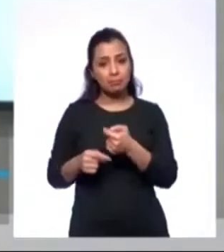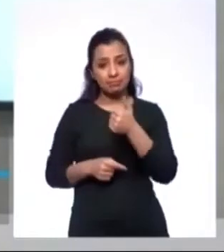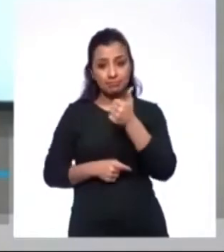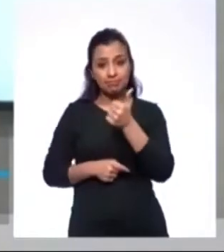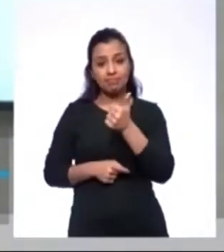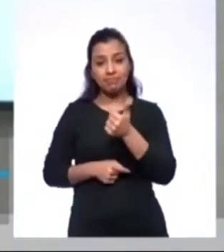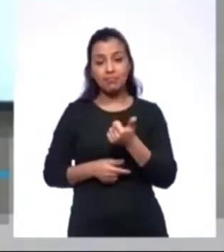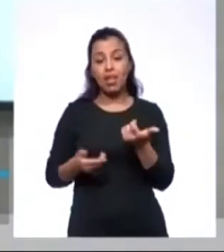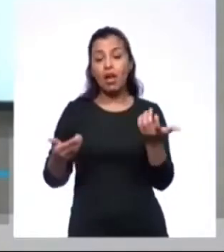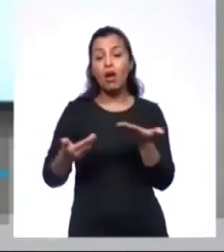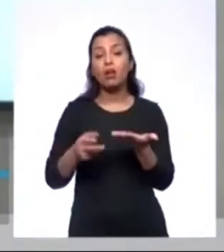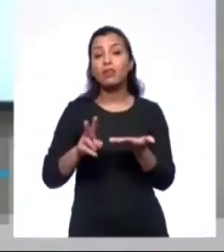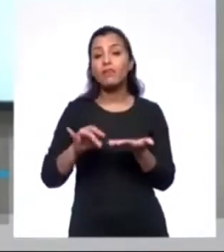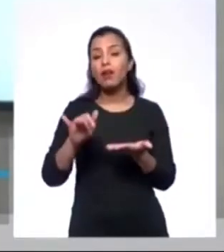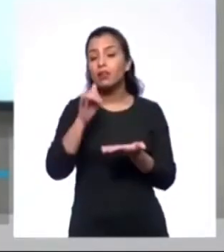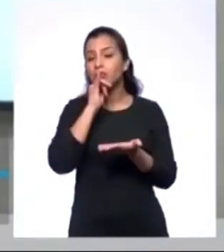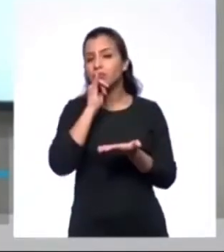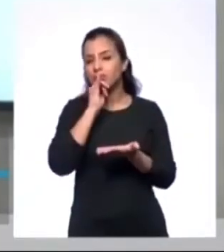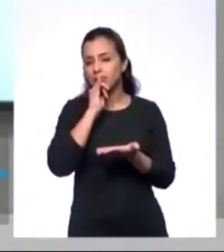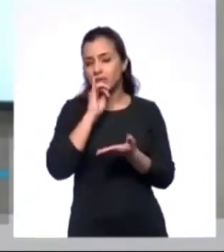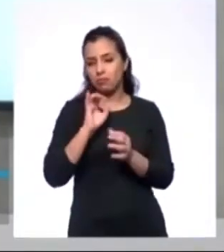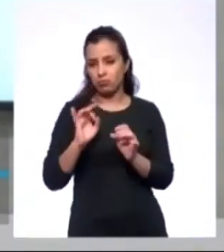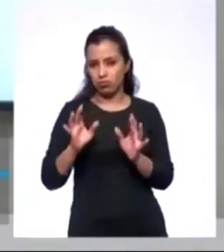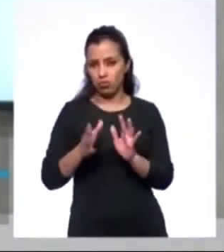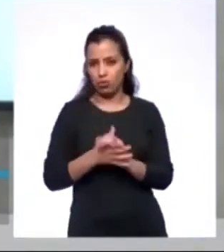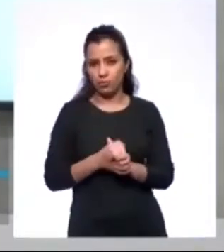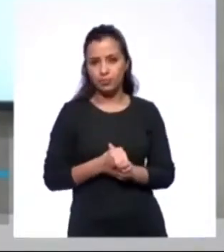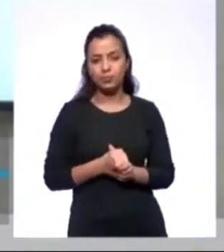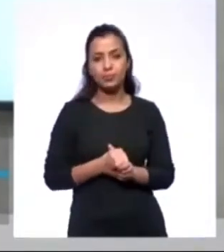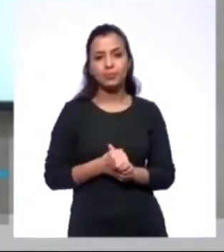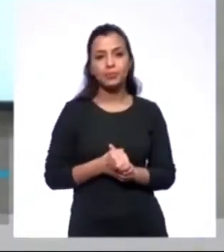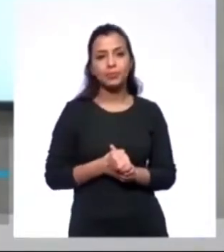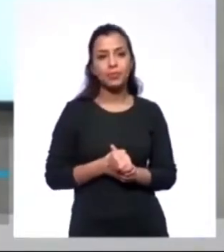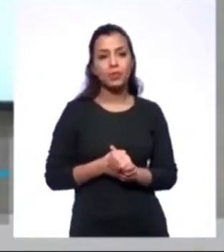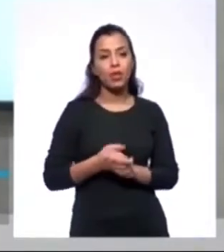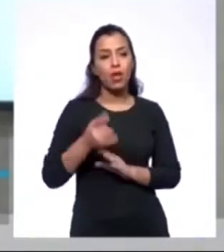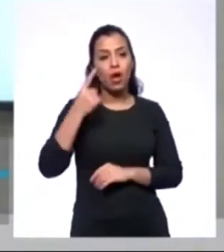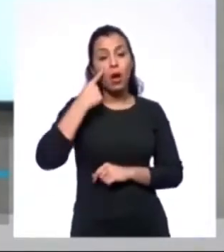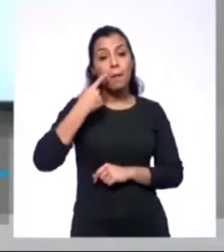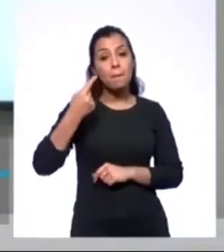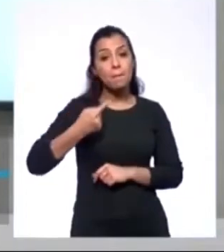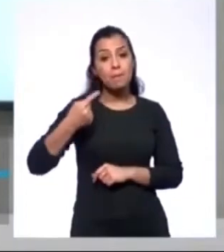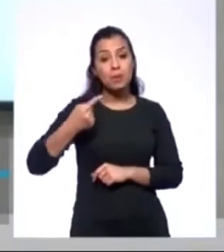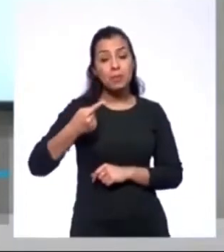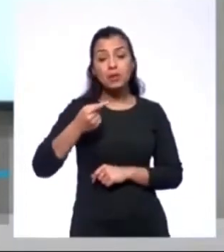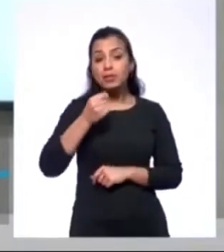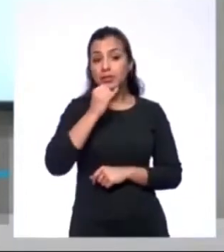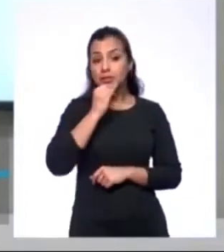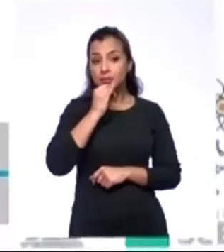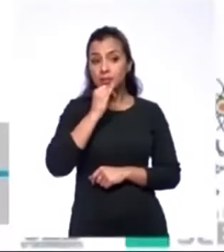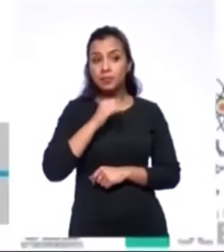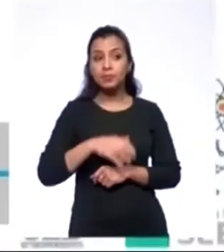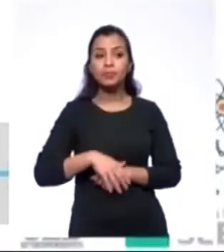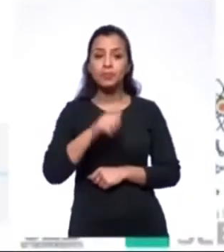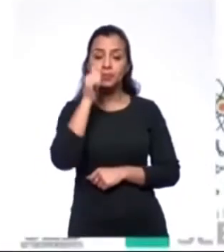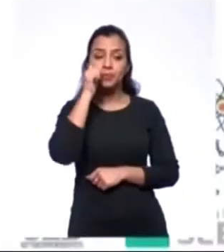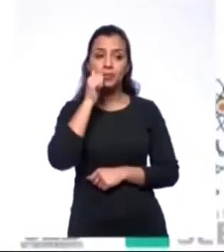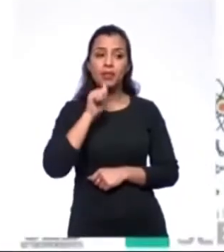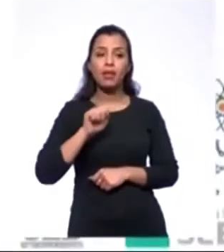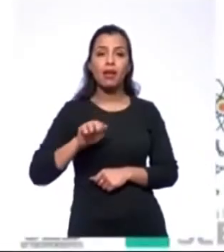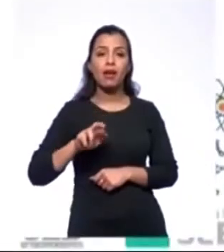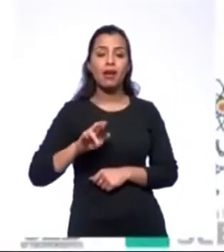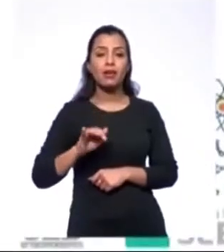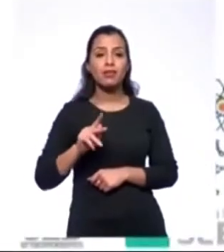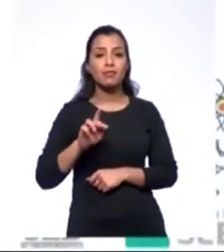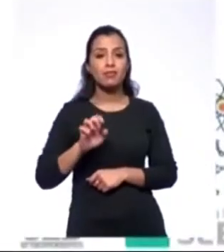vamos um primeiro exemplo galera dá uma olhadinha ó primeiro exemplo Érika resolve passear